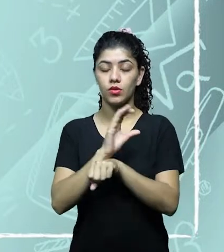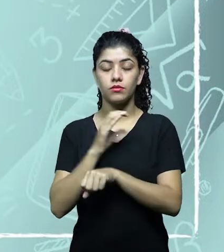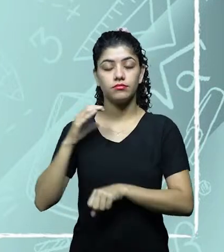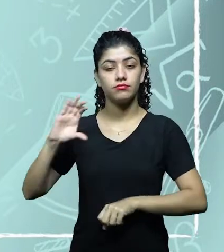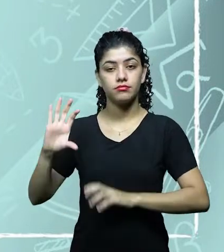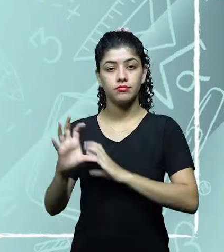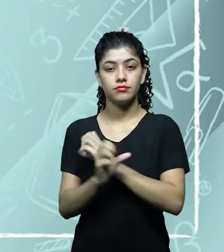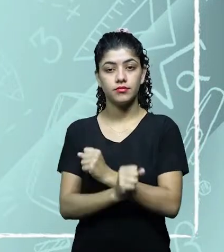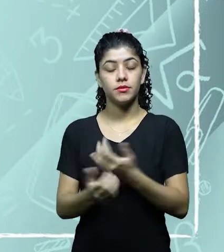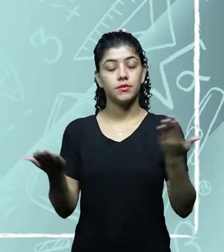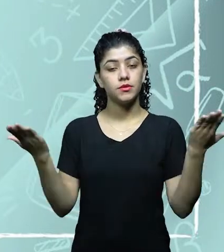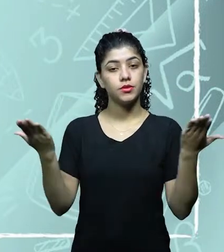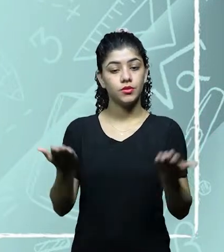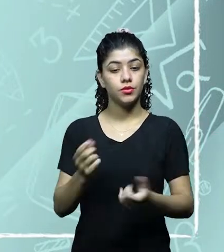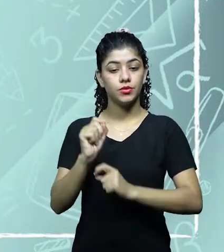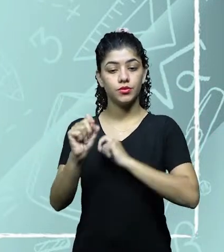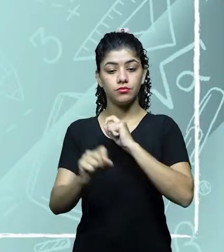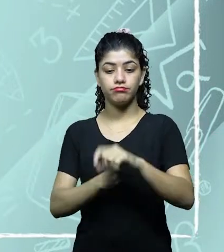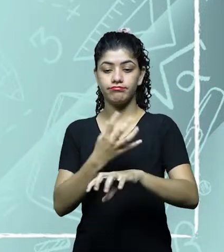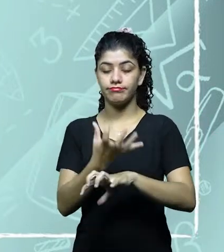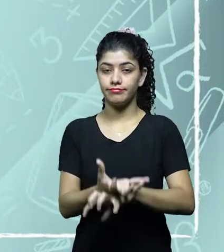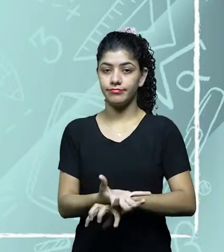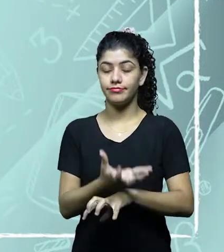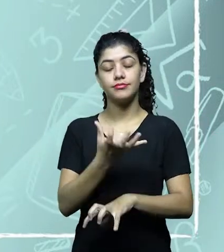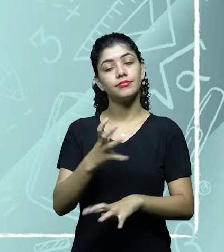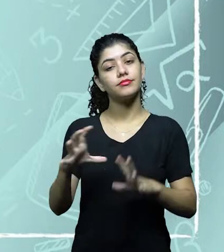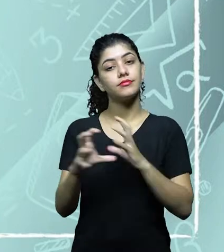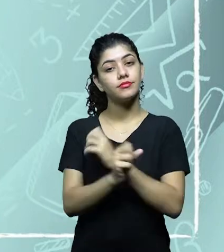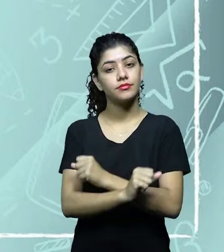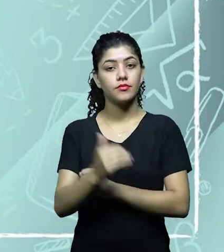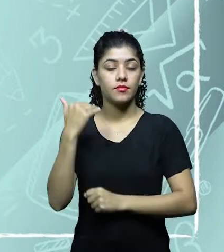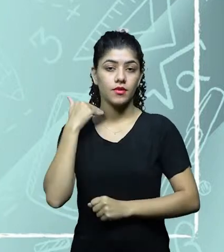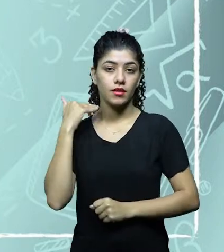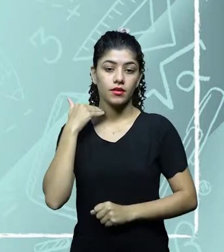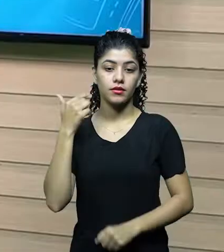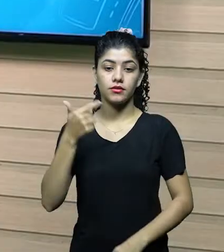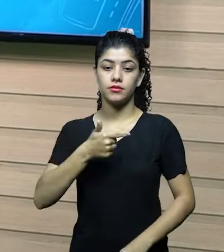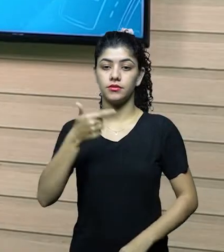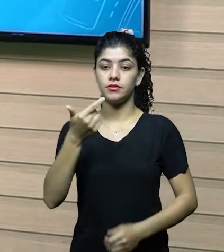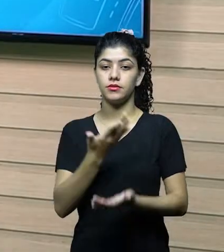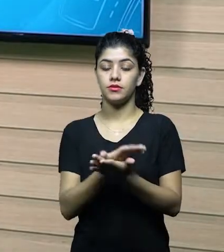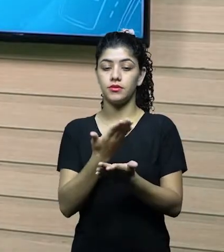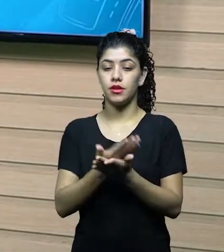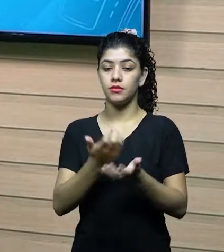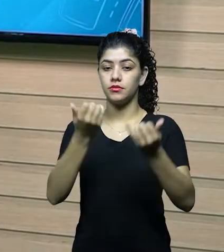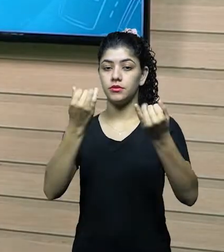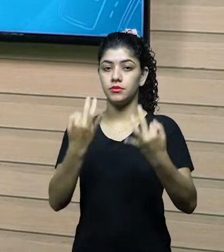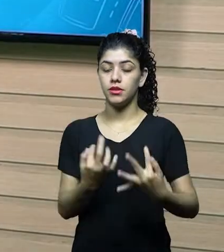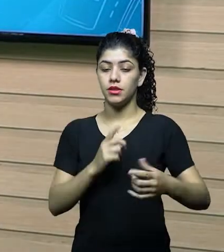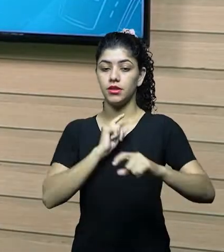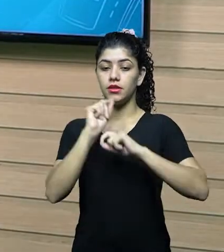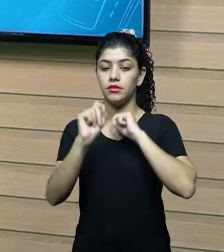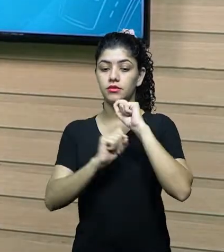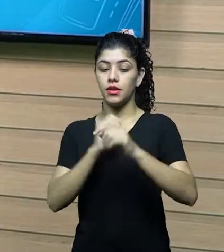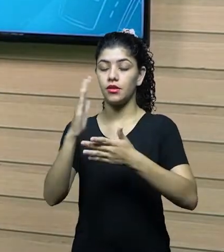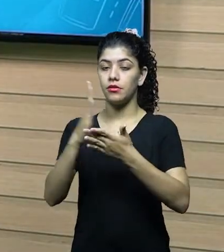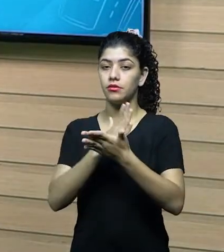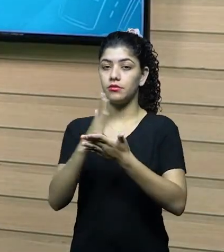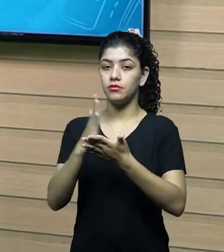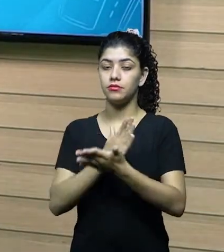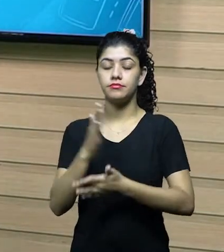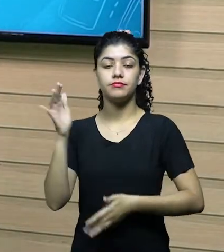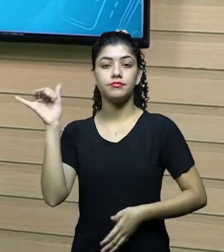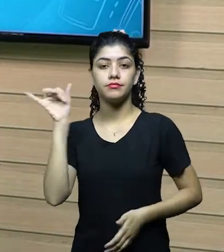Ciências Contábeis, hoje, disciplina Contabilidade Bancária, nossa segunda aula. Vamos falar agora sobre alguns